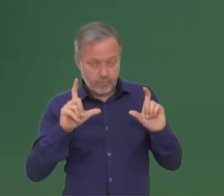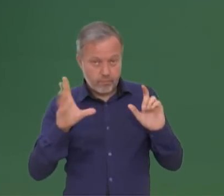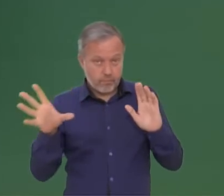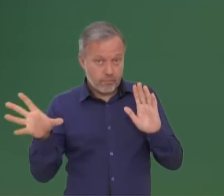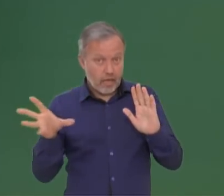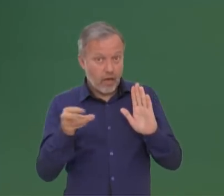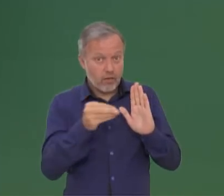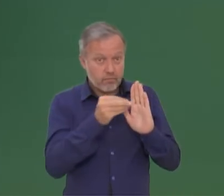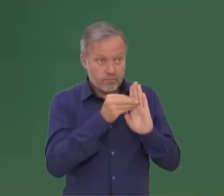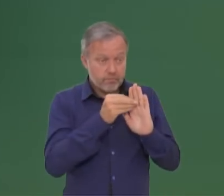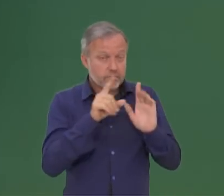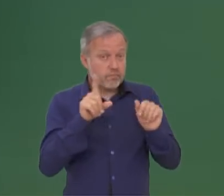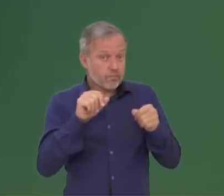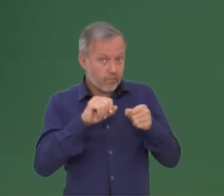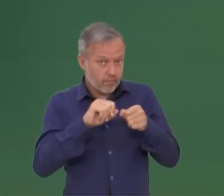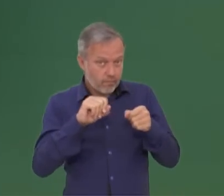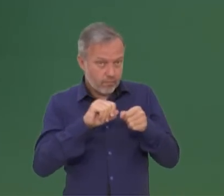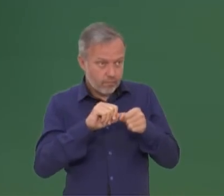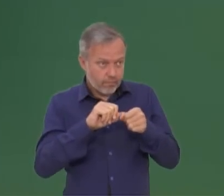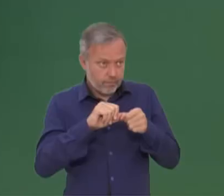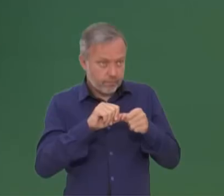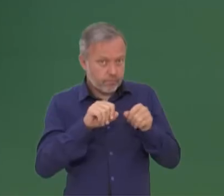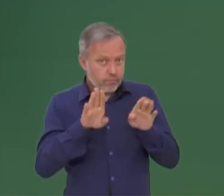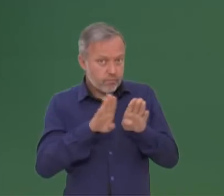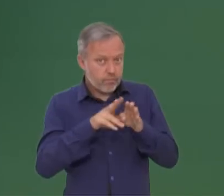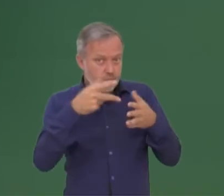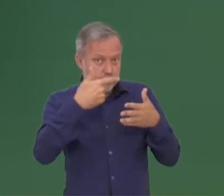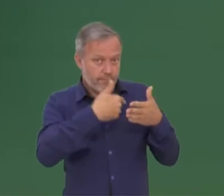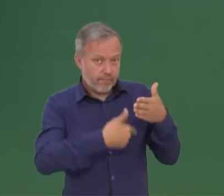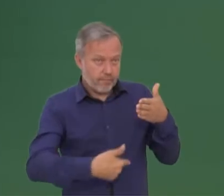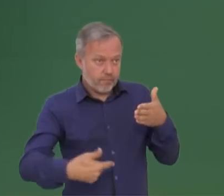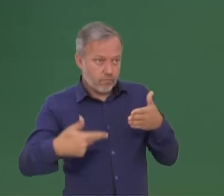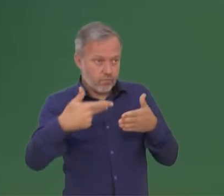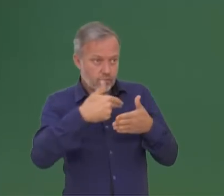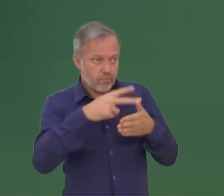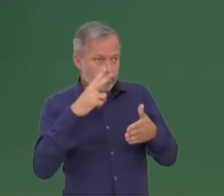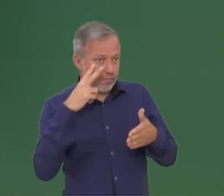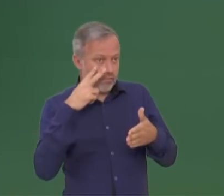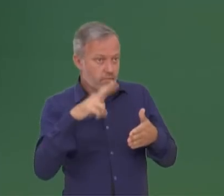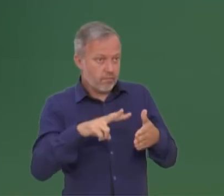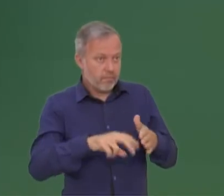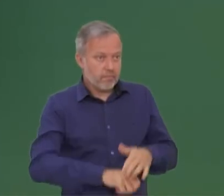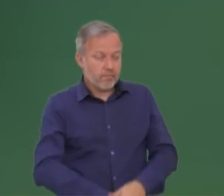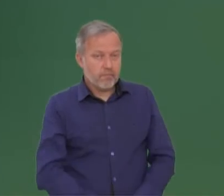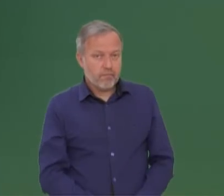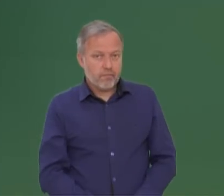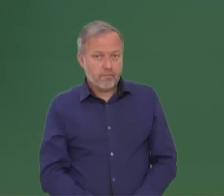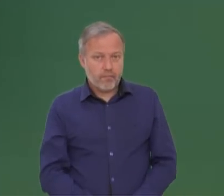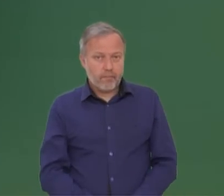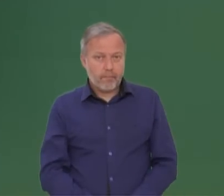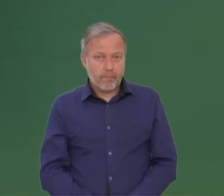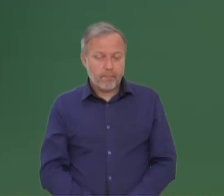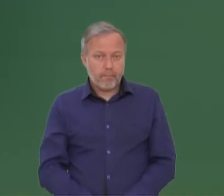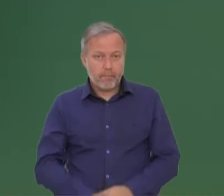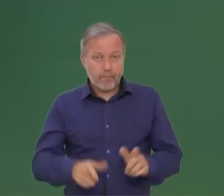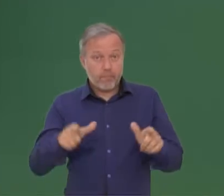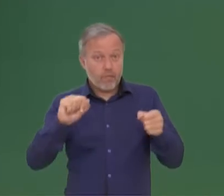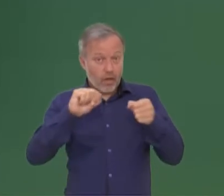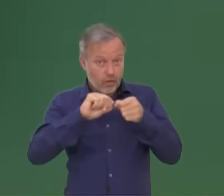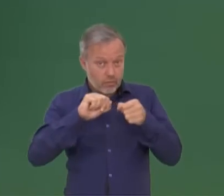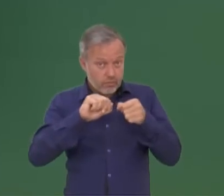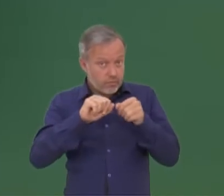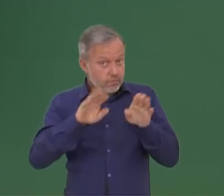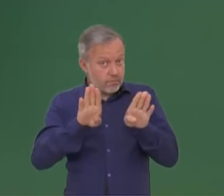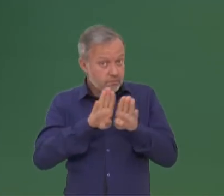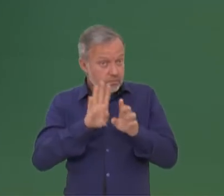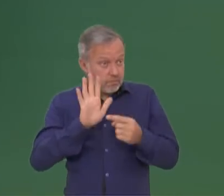o enunciado e vai fazer este desenho. Então, olha que legal! Eu trouxe esse desenho, eu fiz também, e